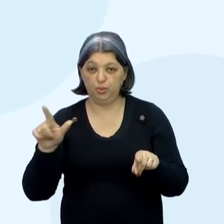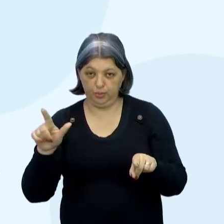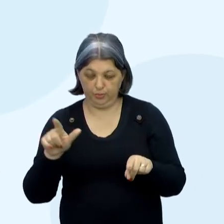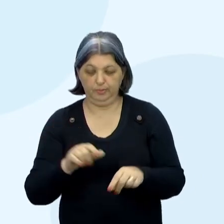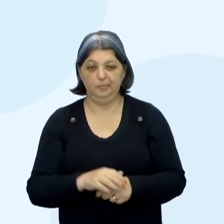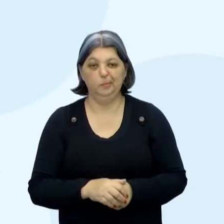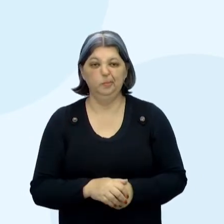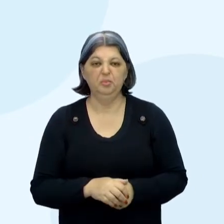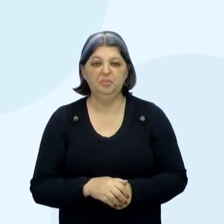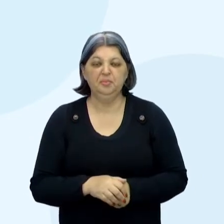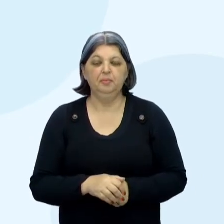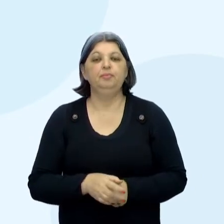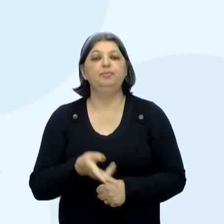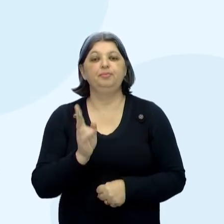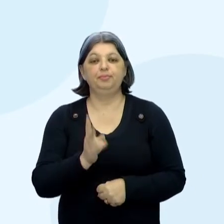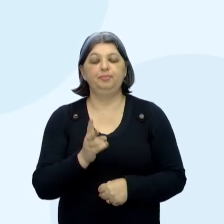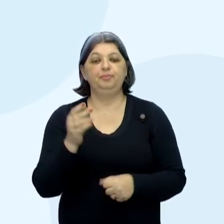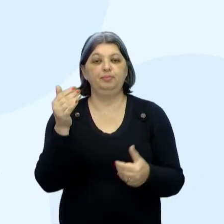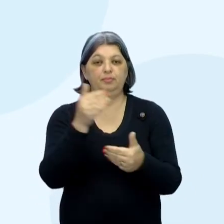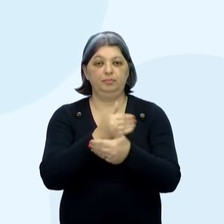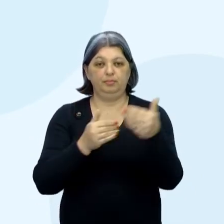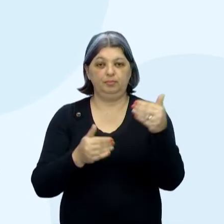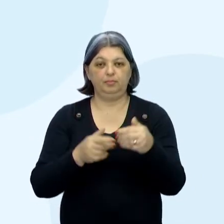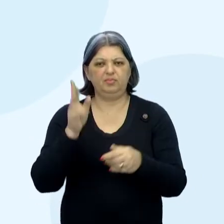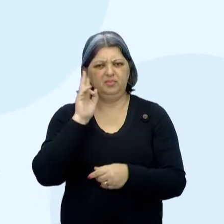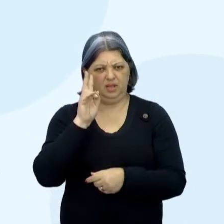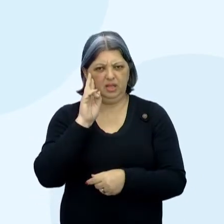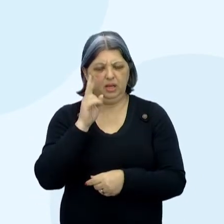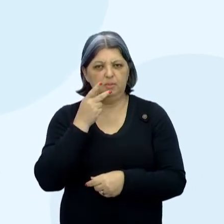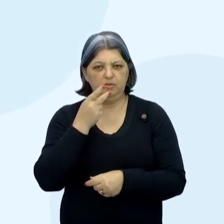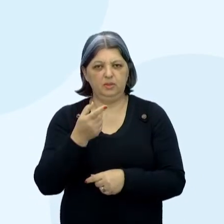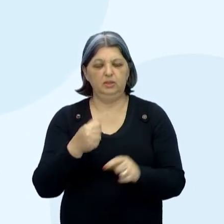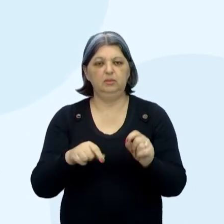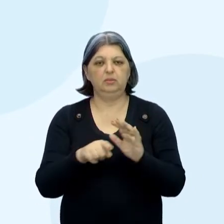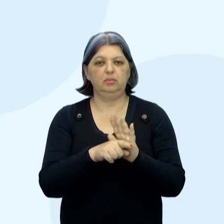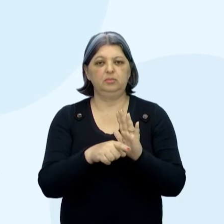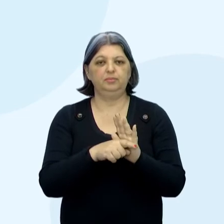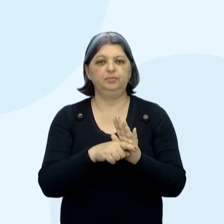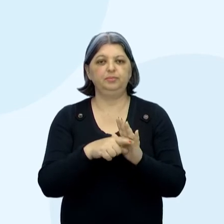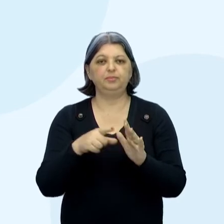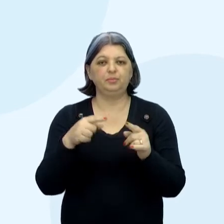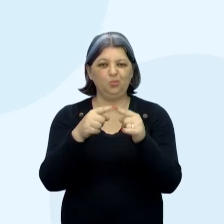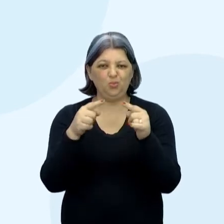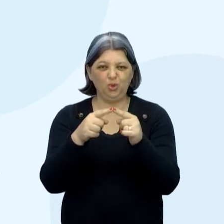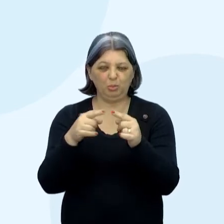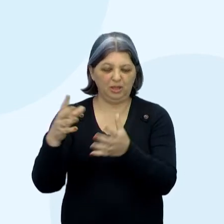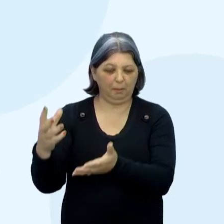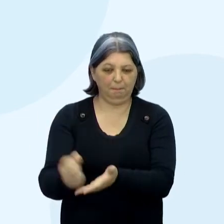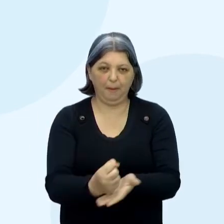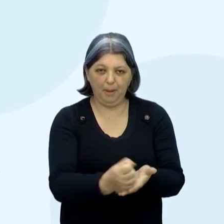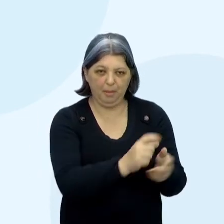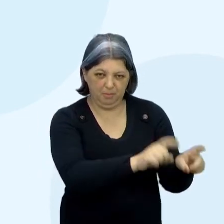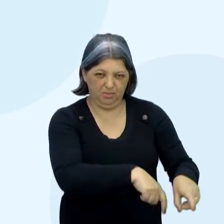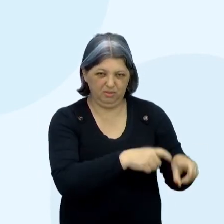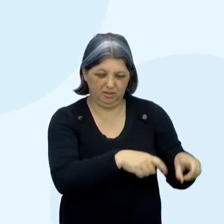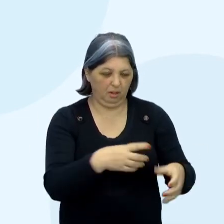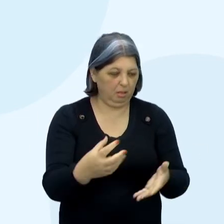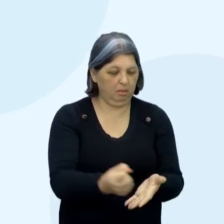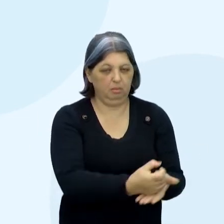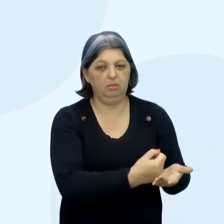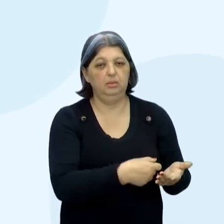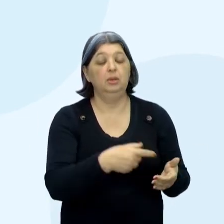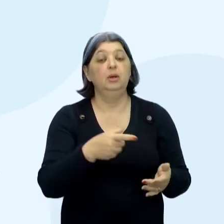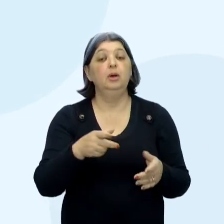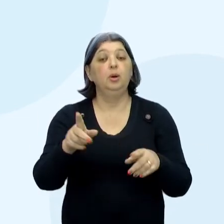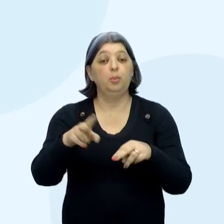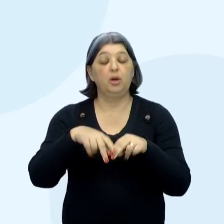LED. Lembra que eu tinha comentado com vocês que tem a ver com colheita? Por isso que as nossas festas